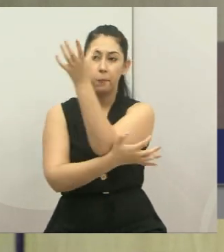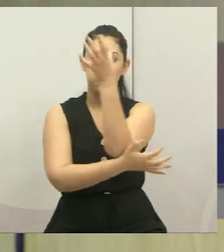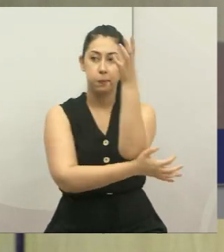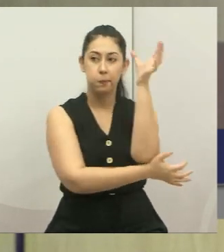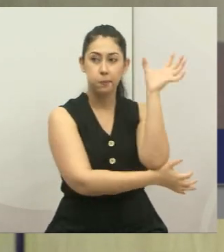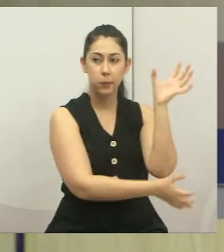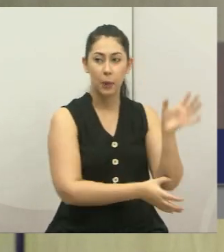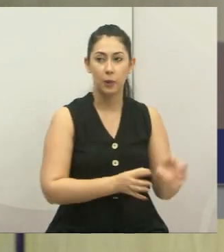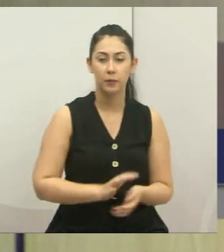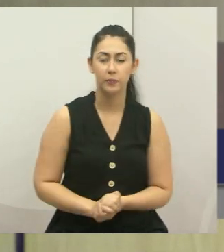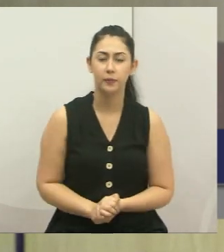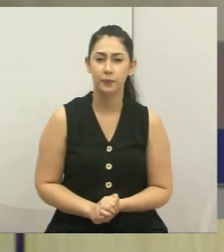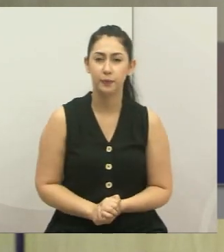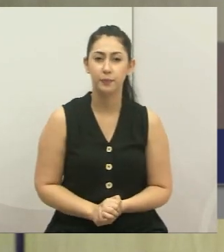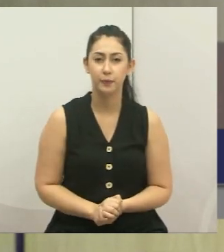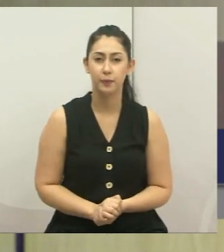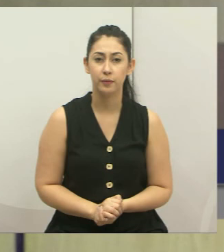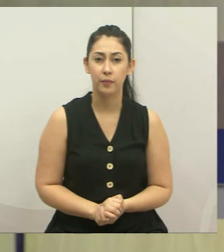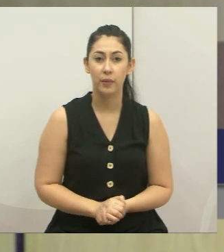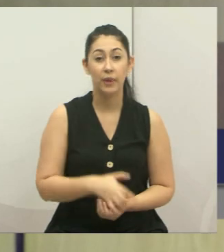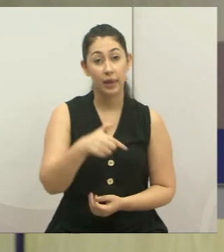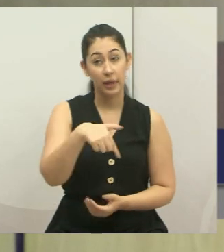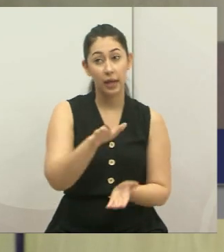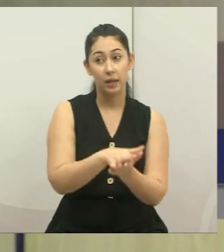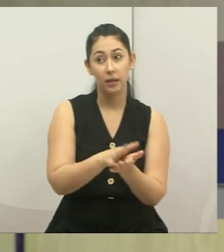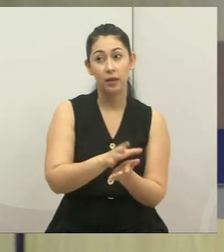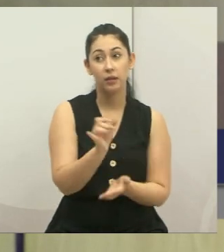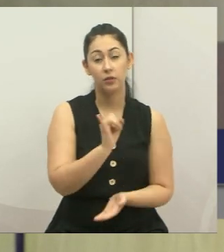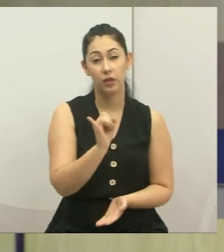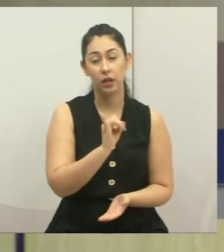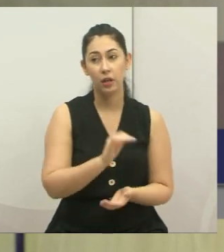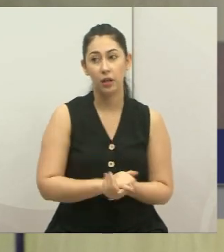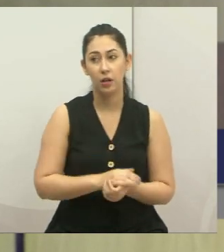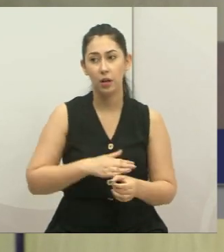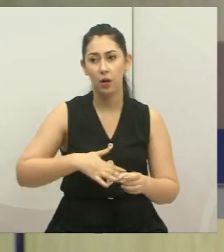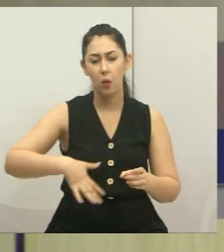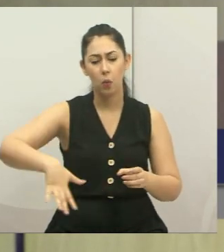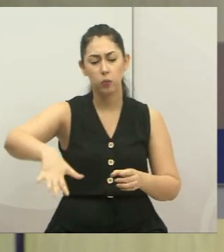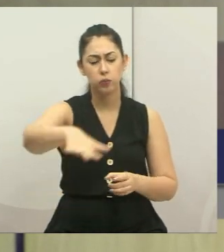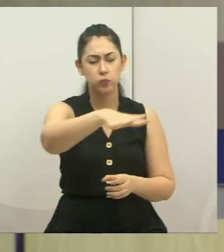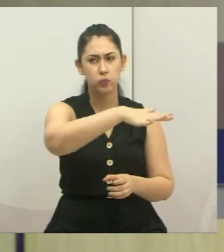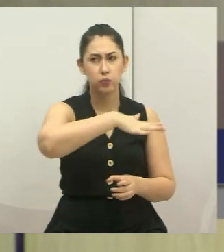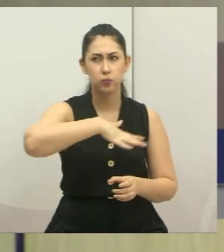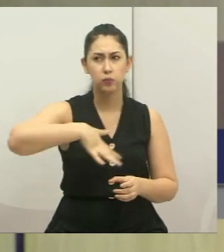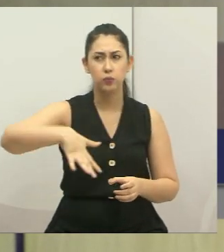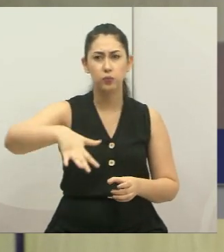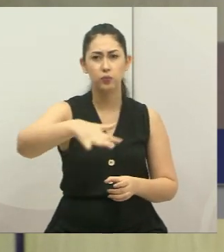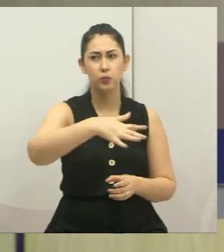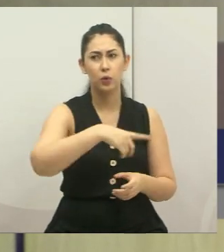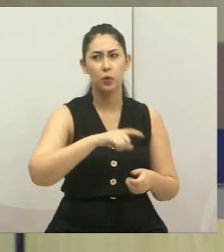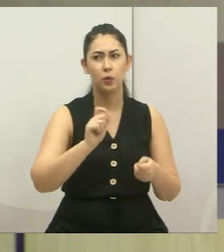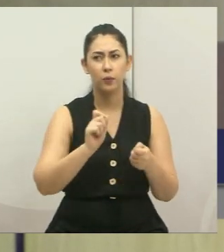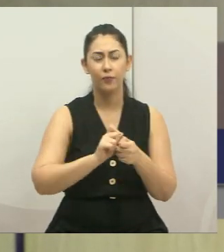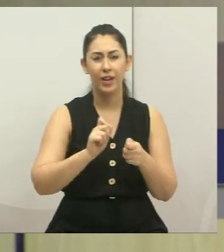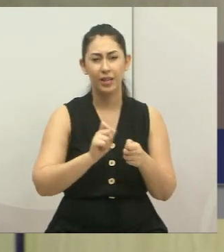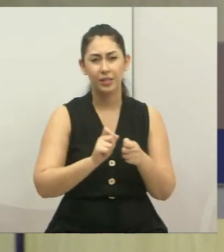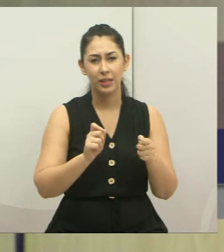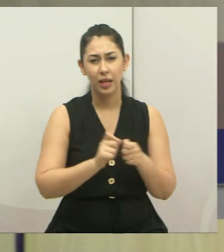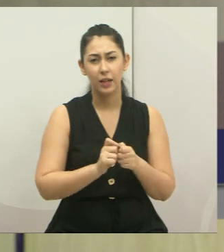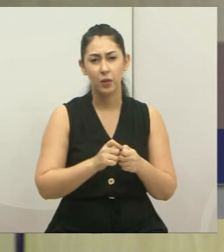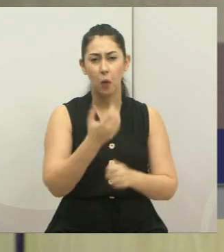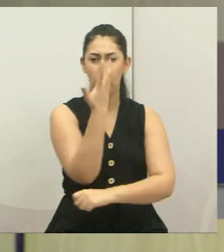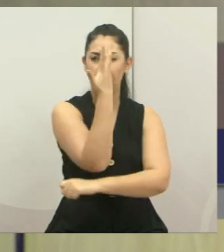reflorestamento da nossa cidade, do entorno, criando um corredor dentro do